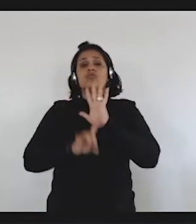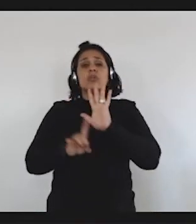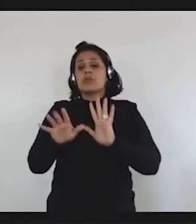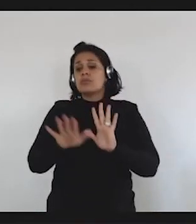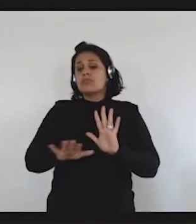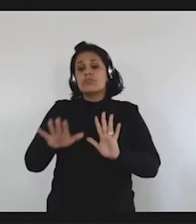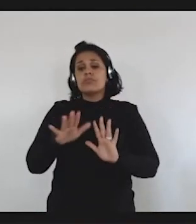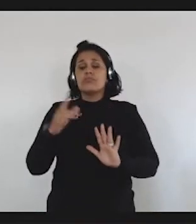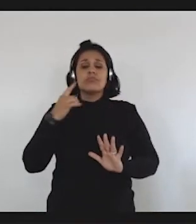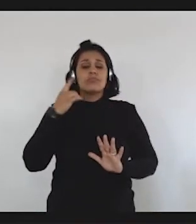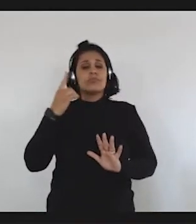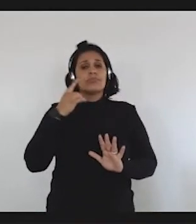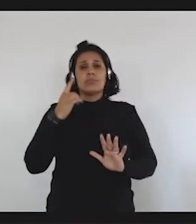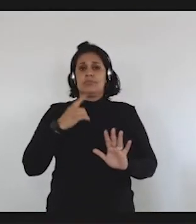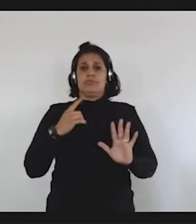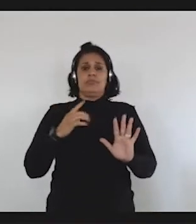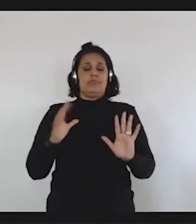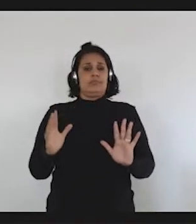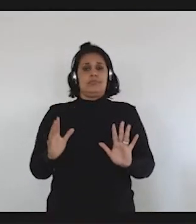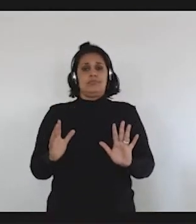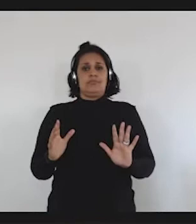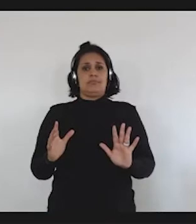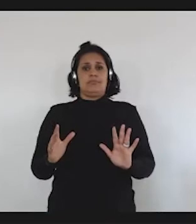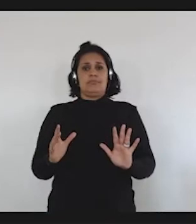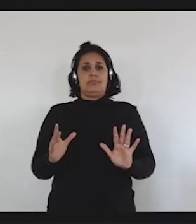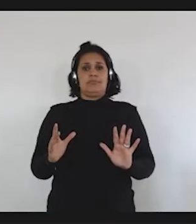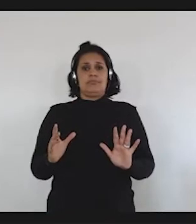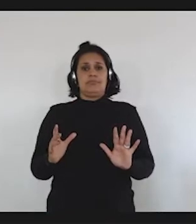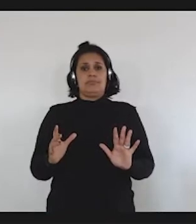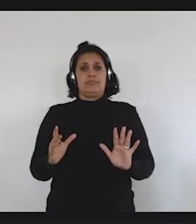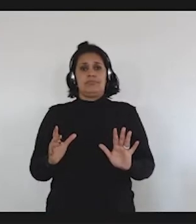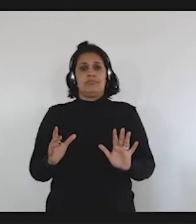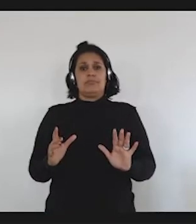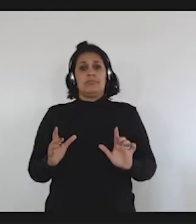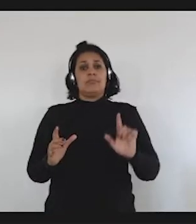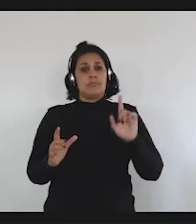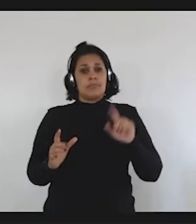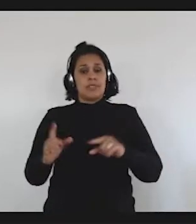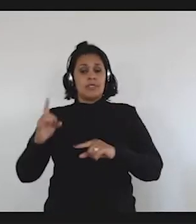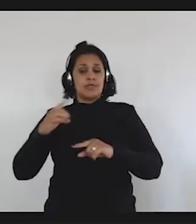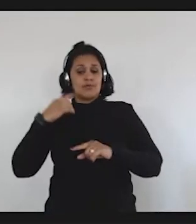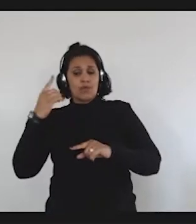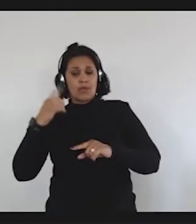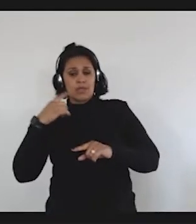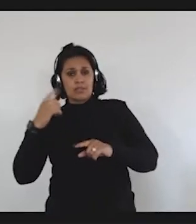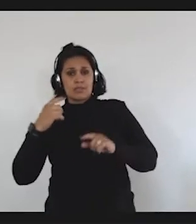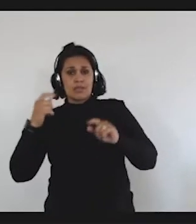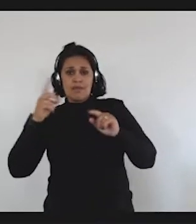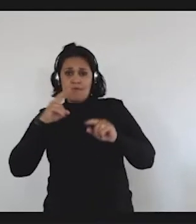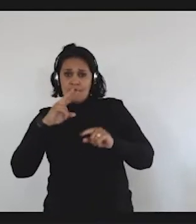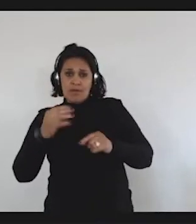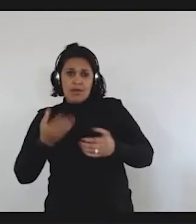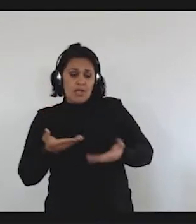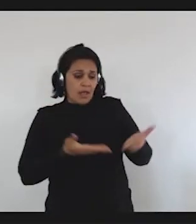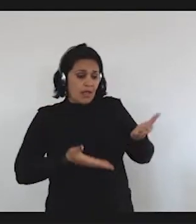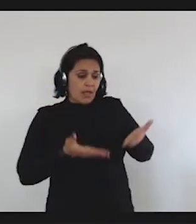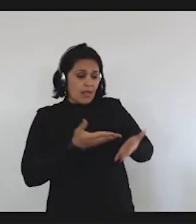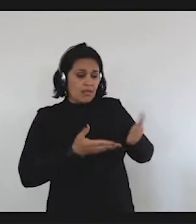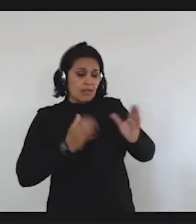advocacia, aliás, direitos da advocacia para a sociedade, para a